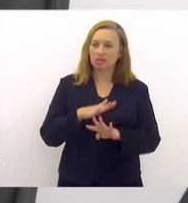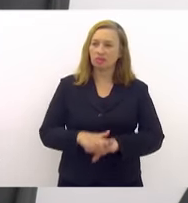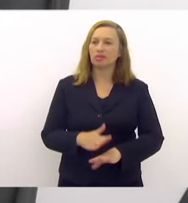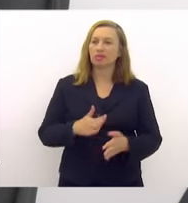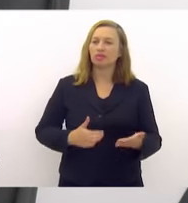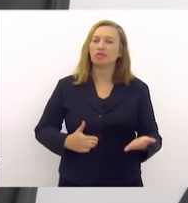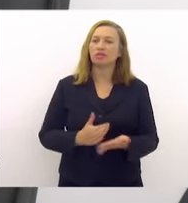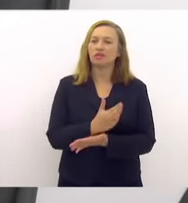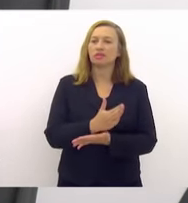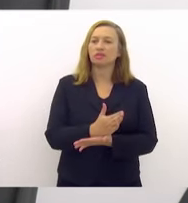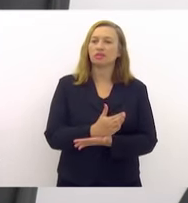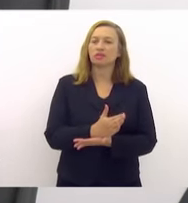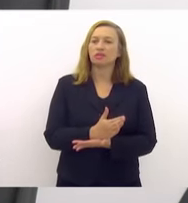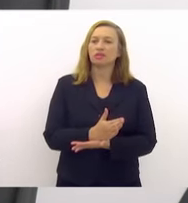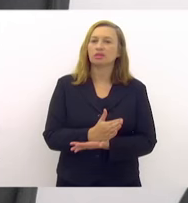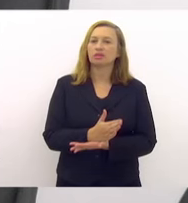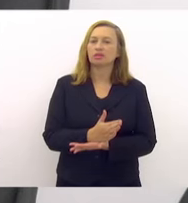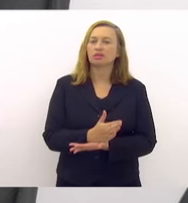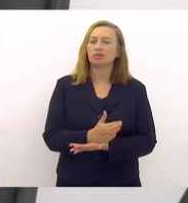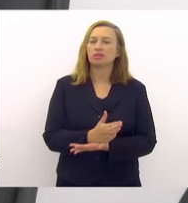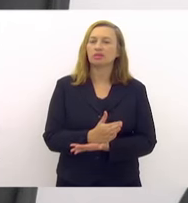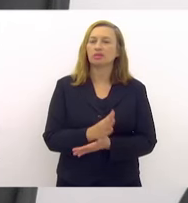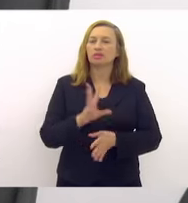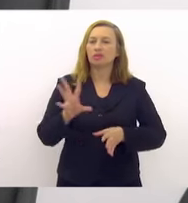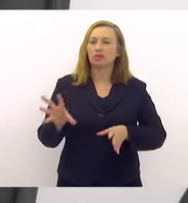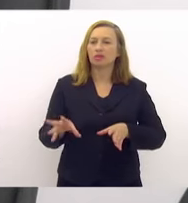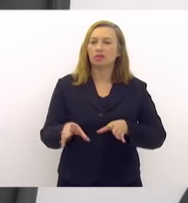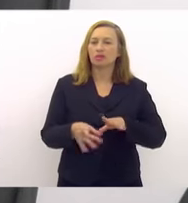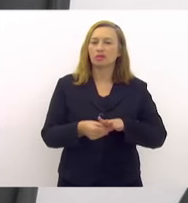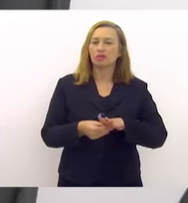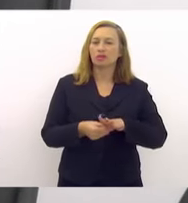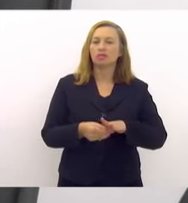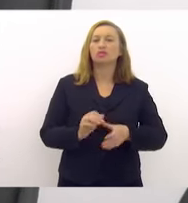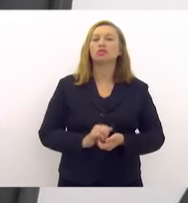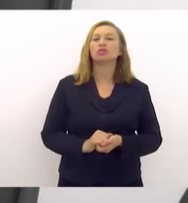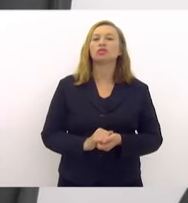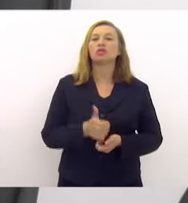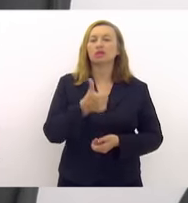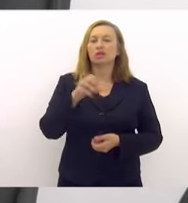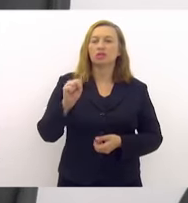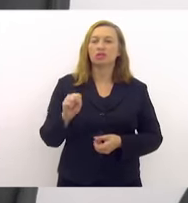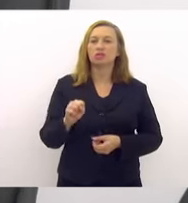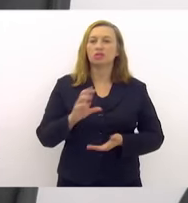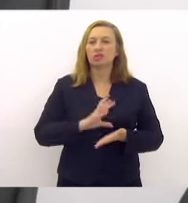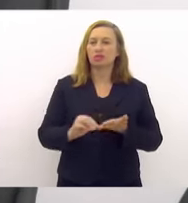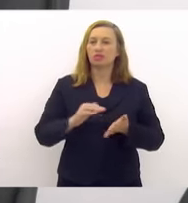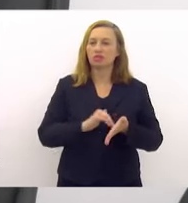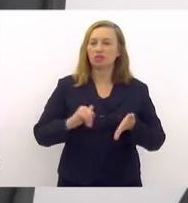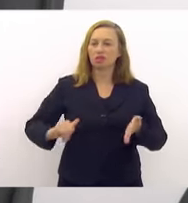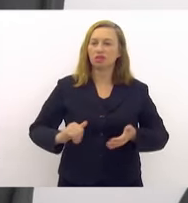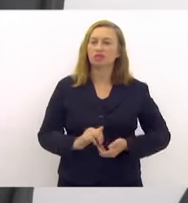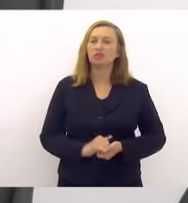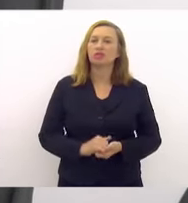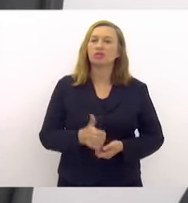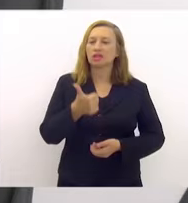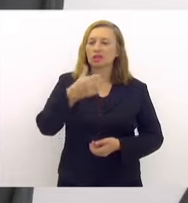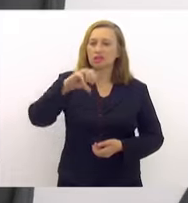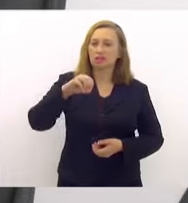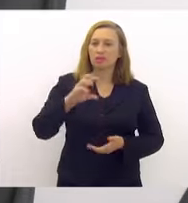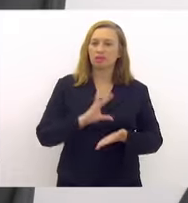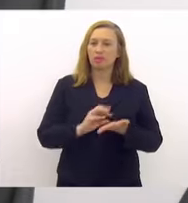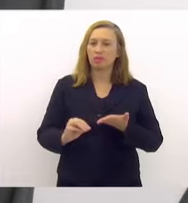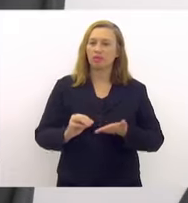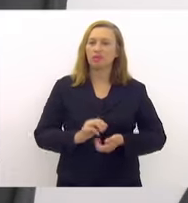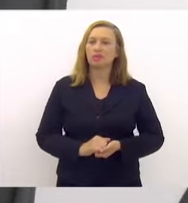estão, aprovado, o projeto foi anexado. 18 da pauta, foi retirado de pauta. 19 da